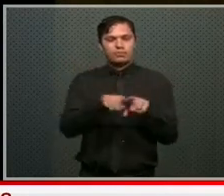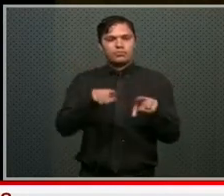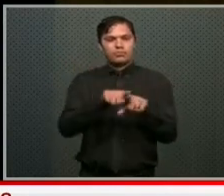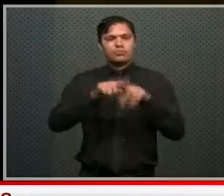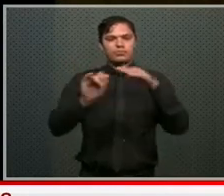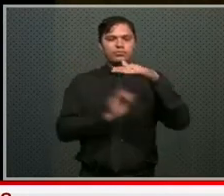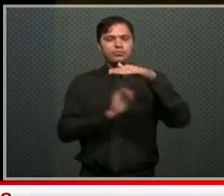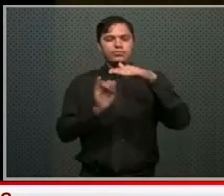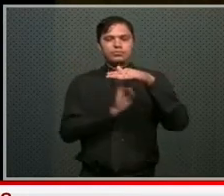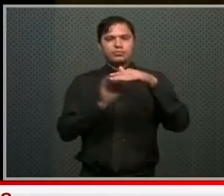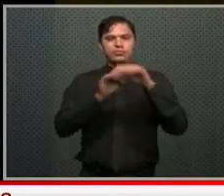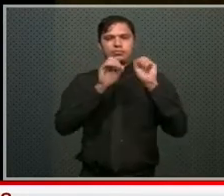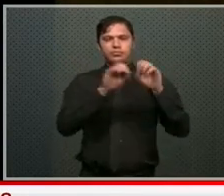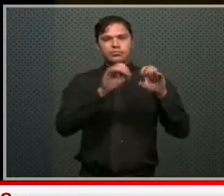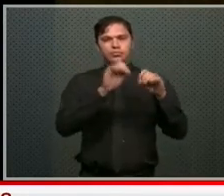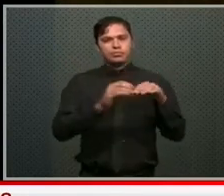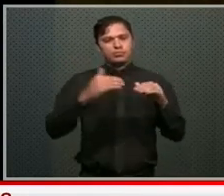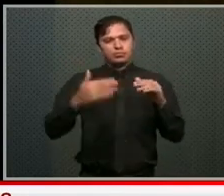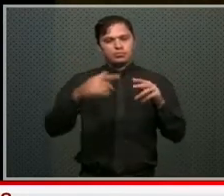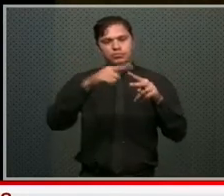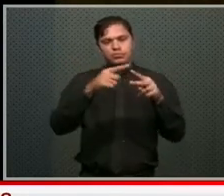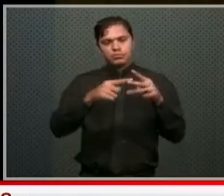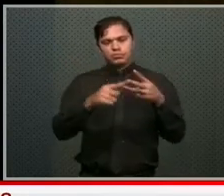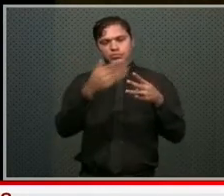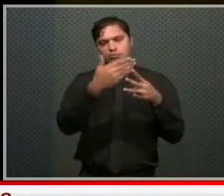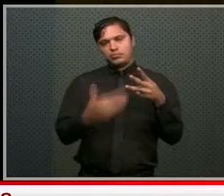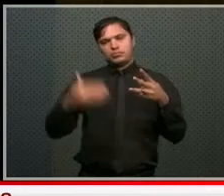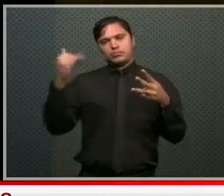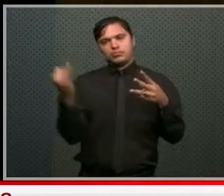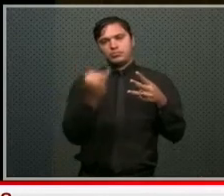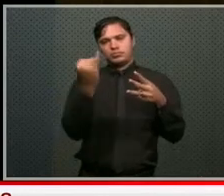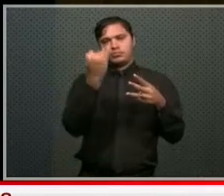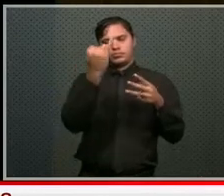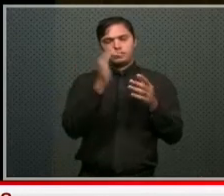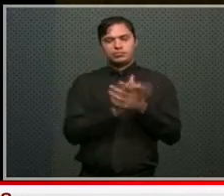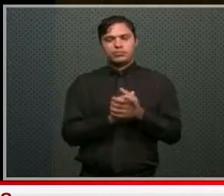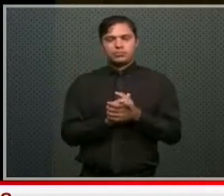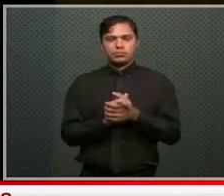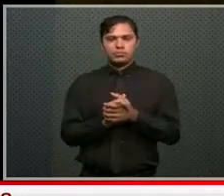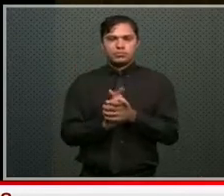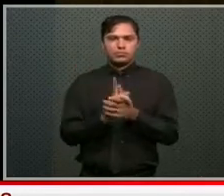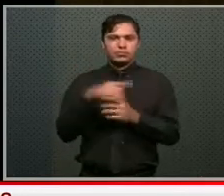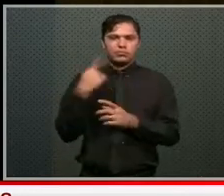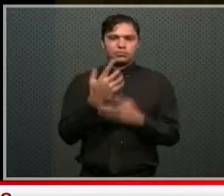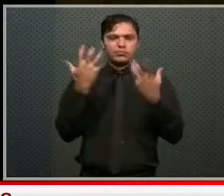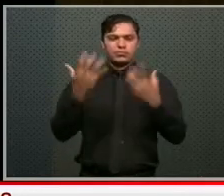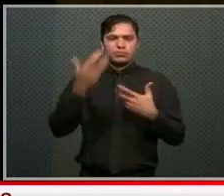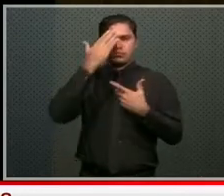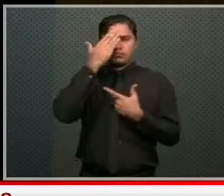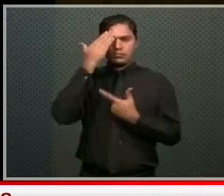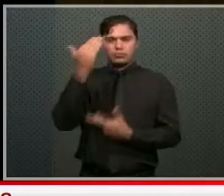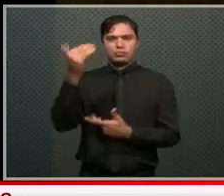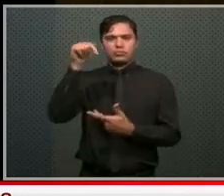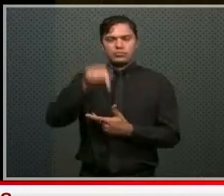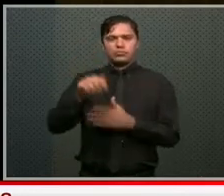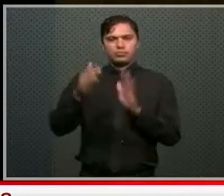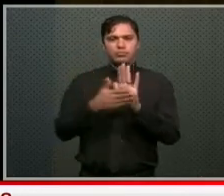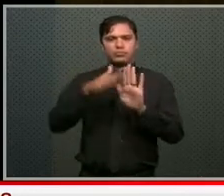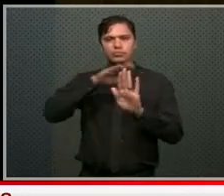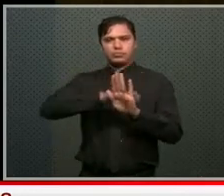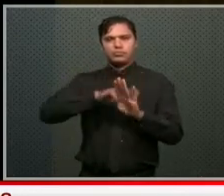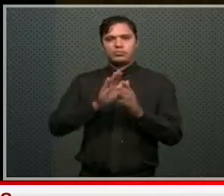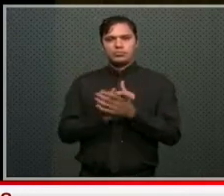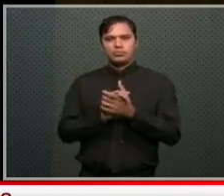de ensino nesse tripé extremamente importante tá então temos aqui agradecer a oportunidade